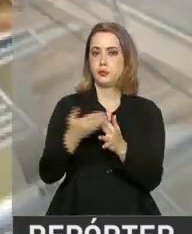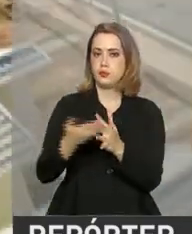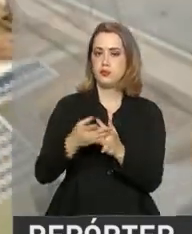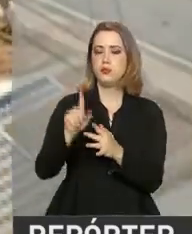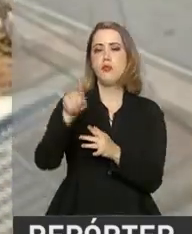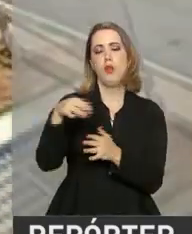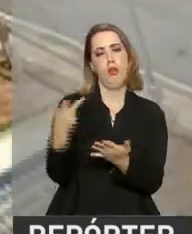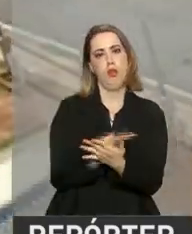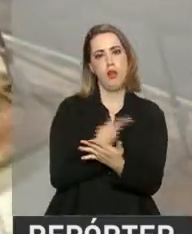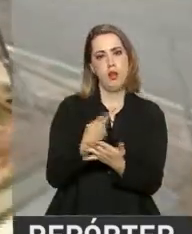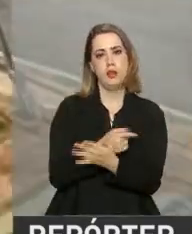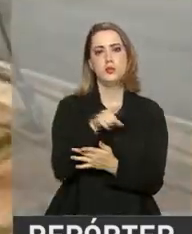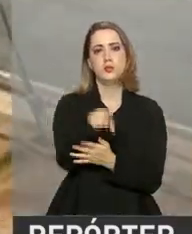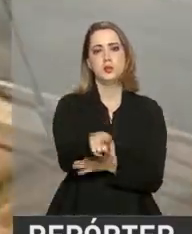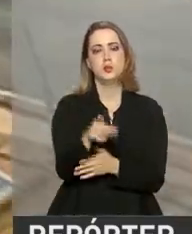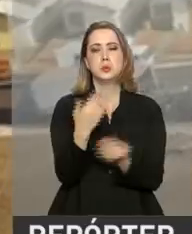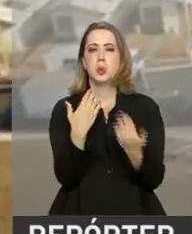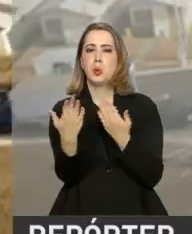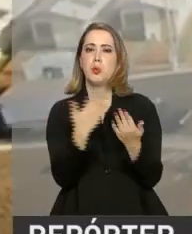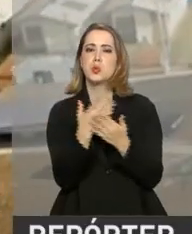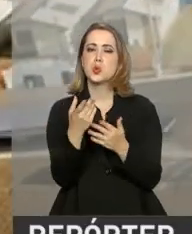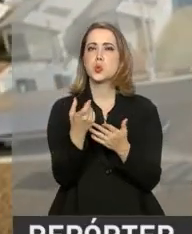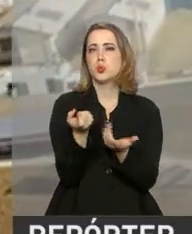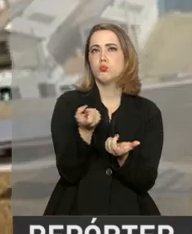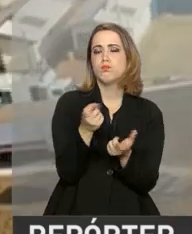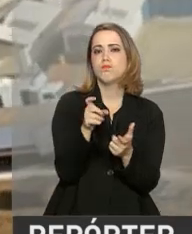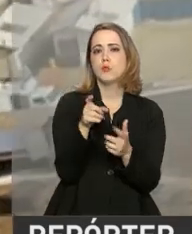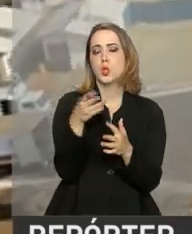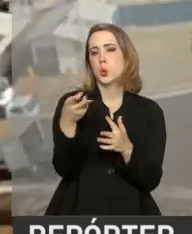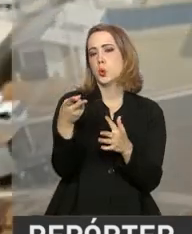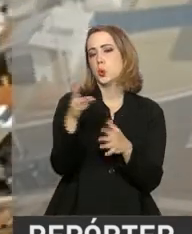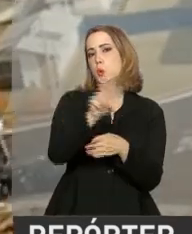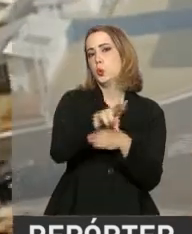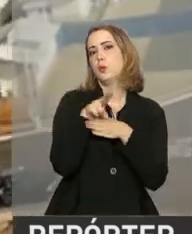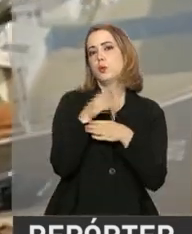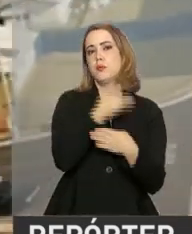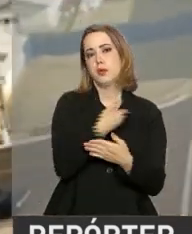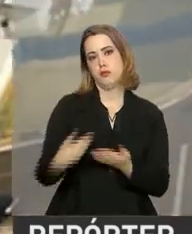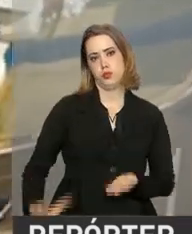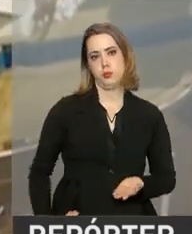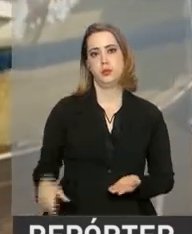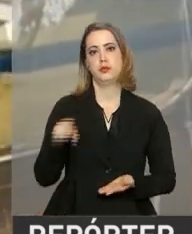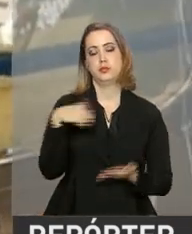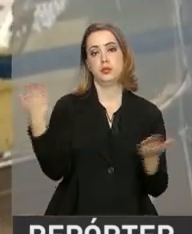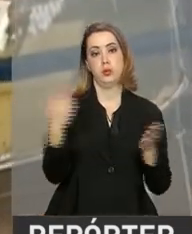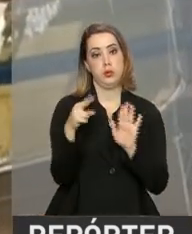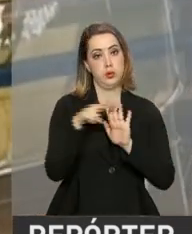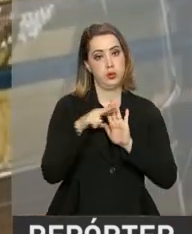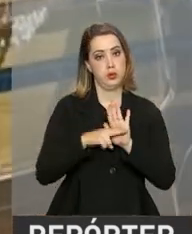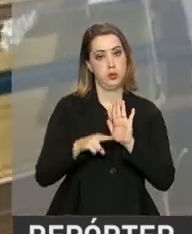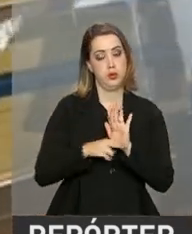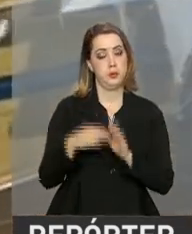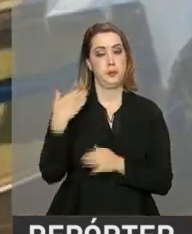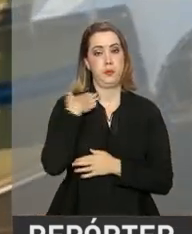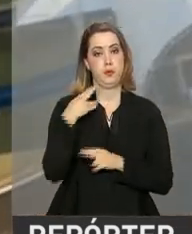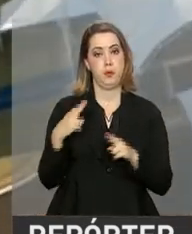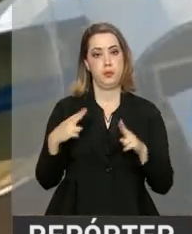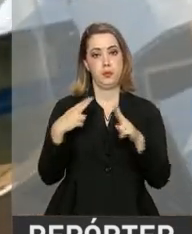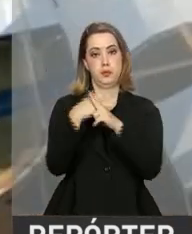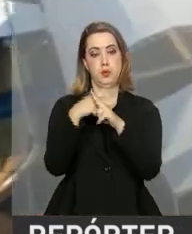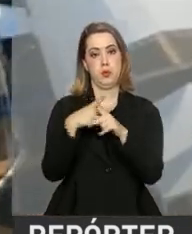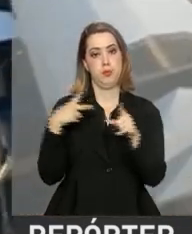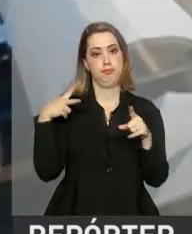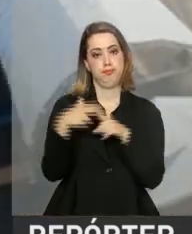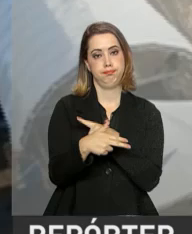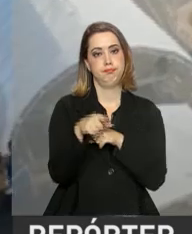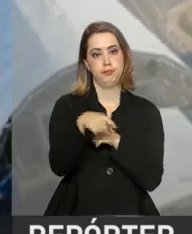irregular já que caracteriza uma espécie de empréstimo ao governo agora com a norma do ministério das cidades a caixa irá suspender essa linha